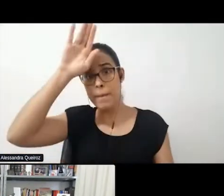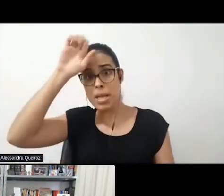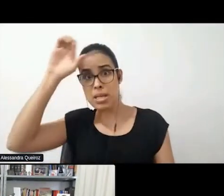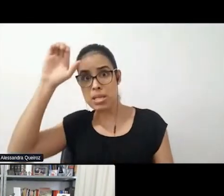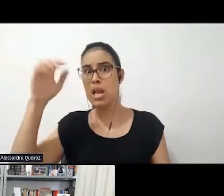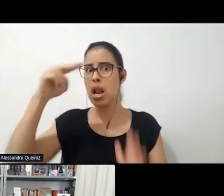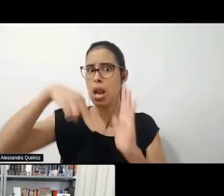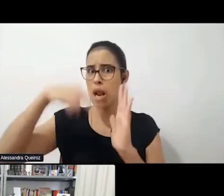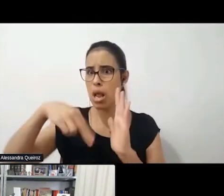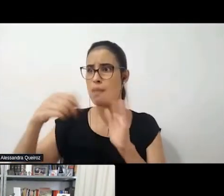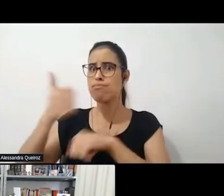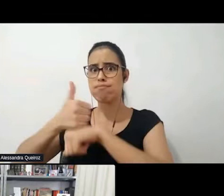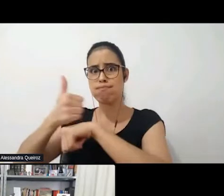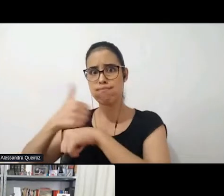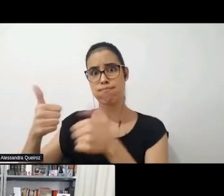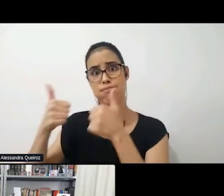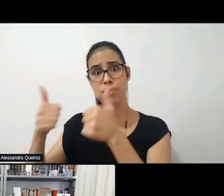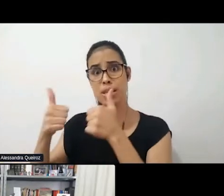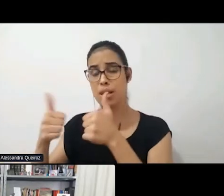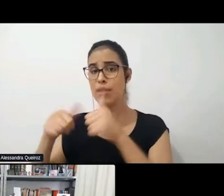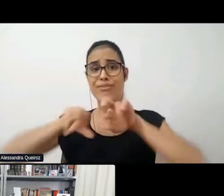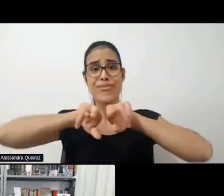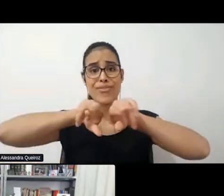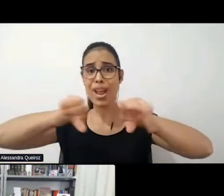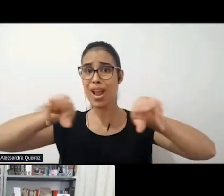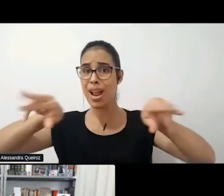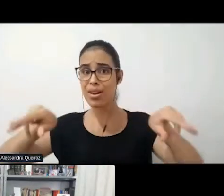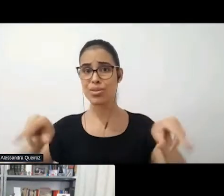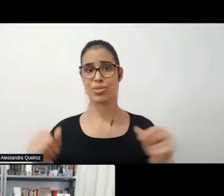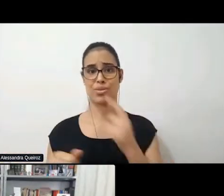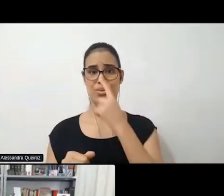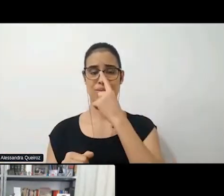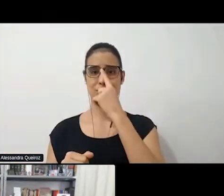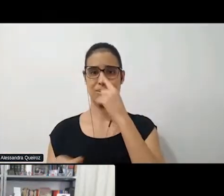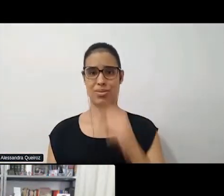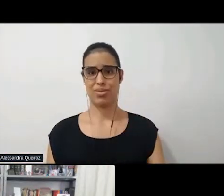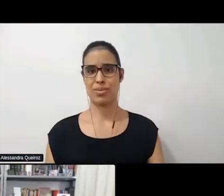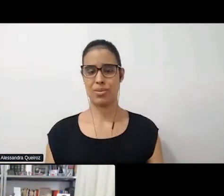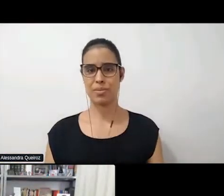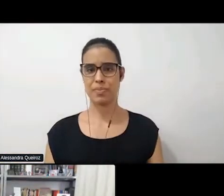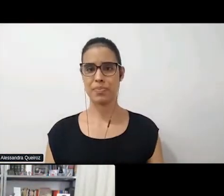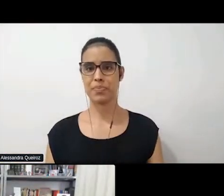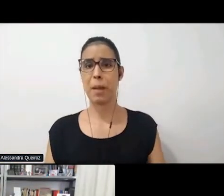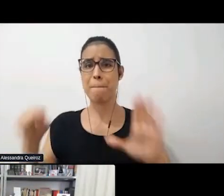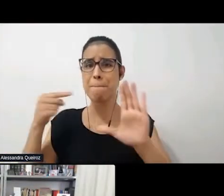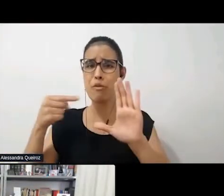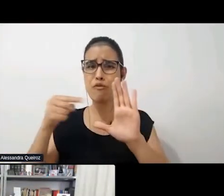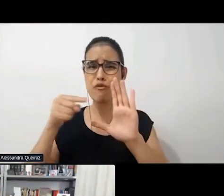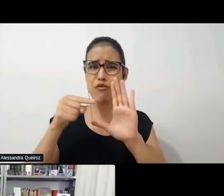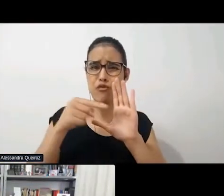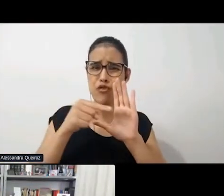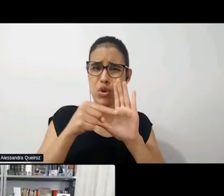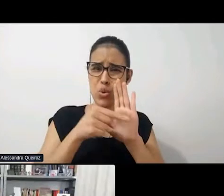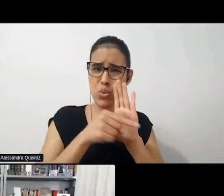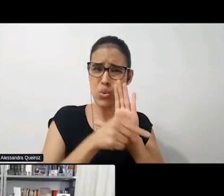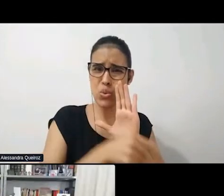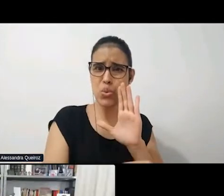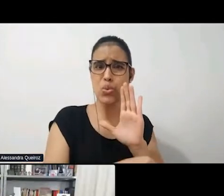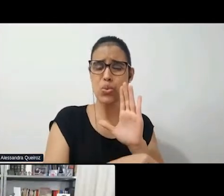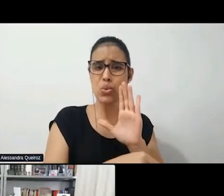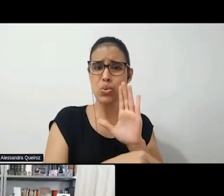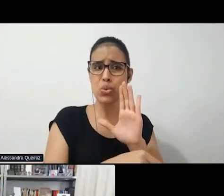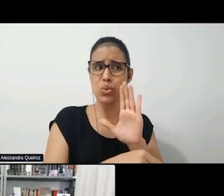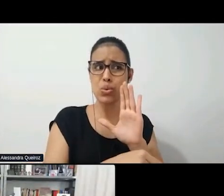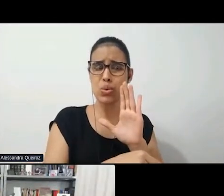conseguir saber trabalhar com acessibilidade e me aprofundar, me interessar sobre o assunto,